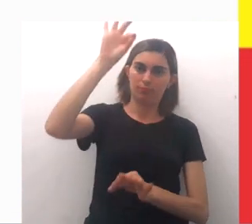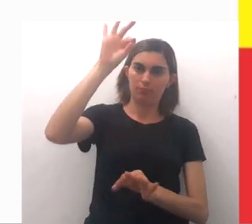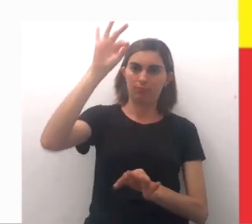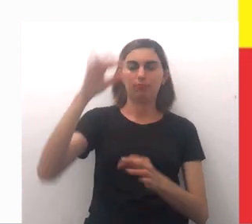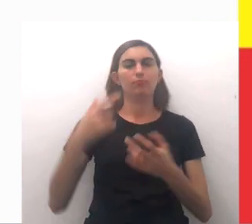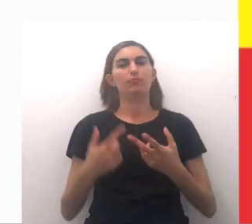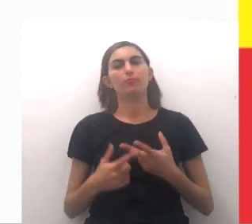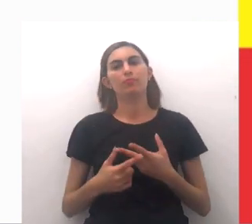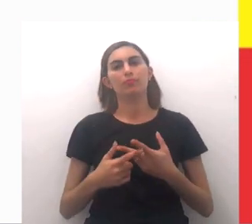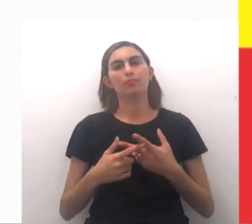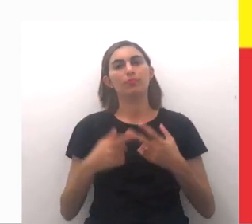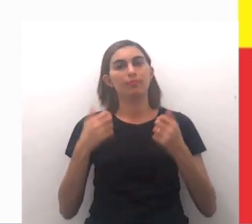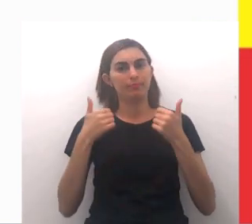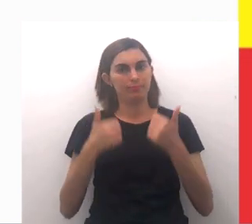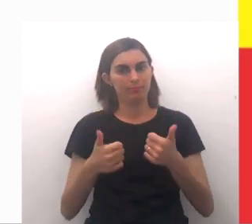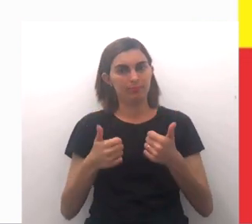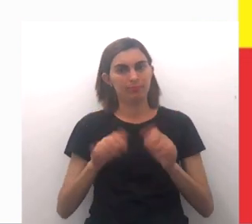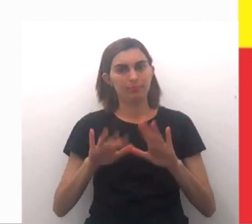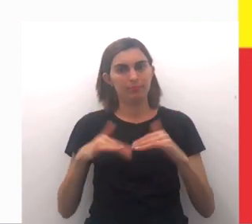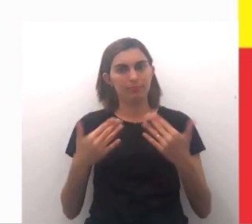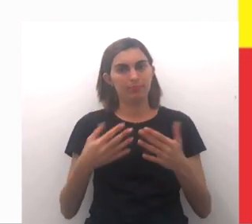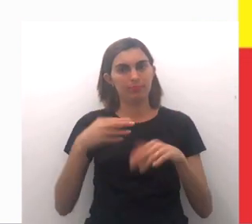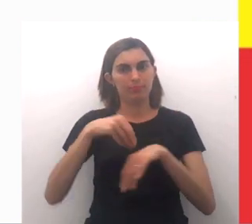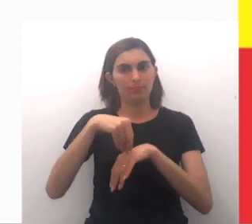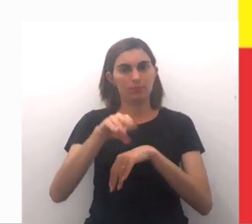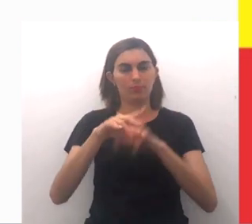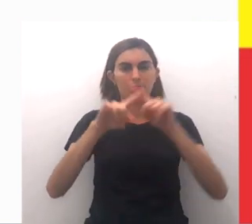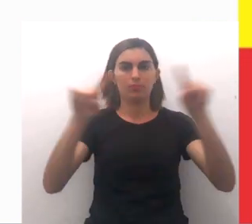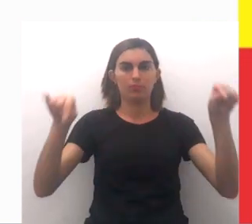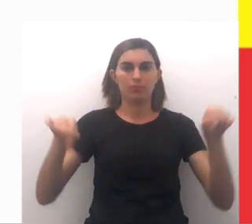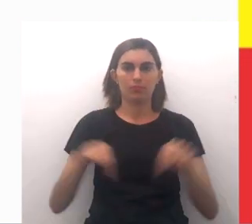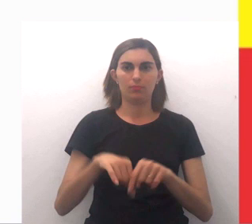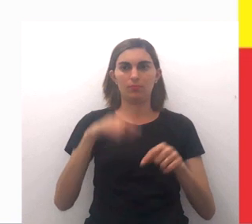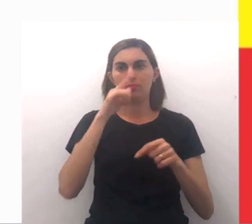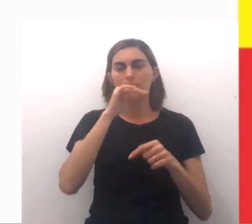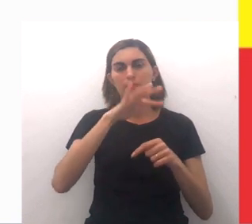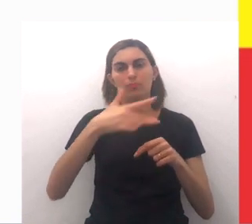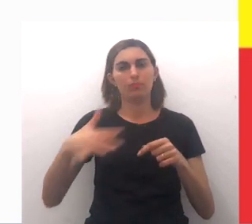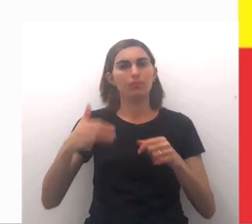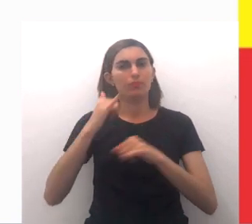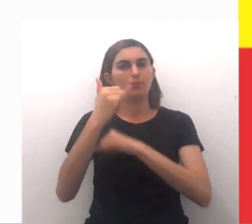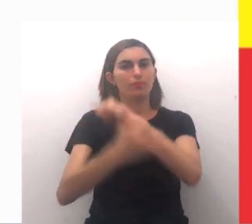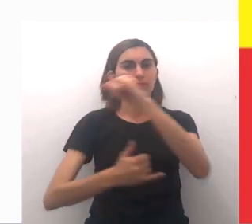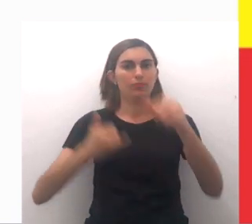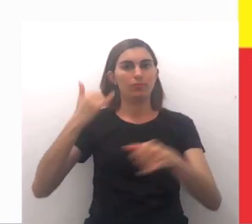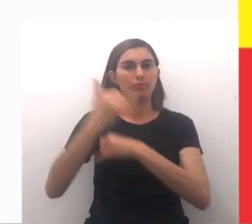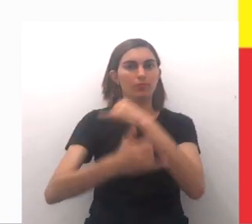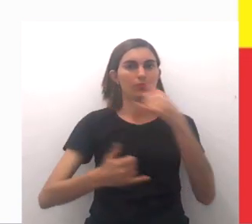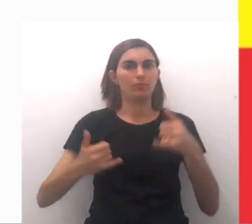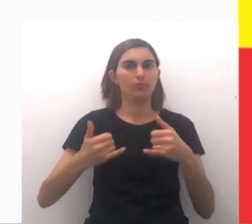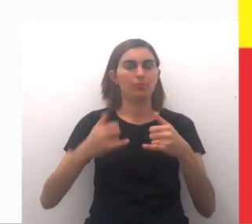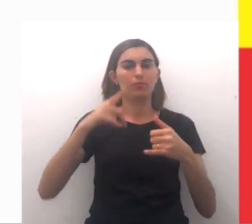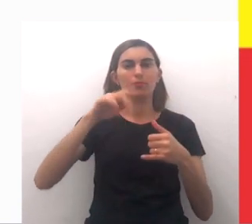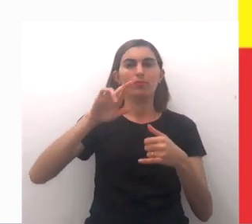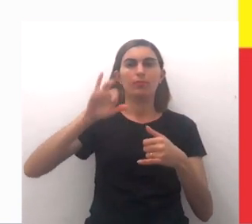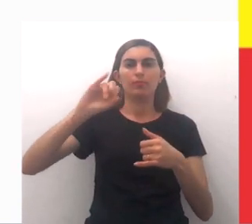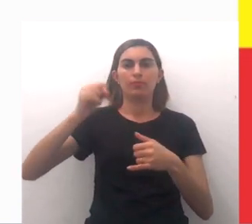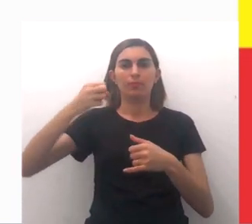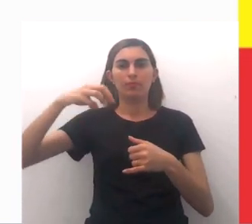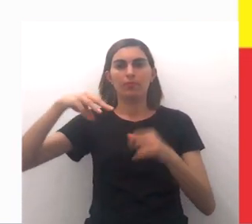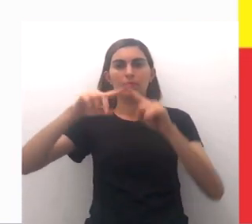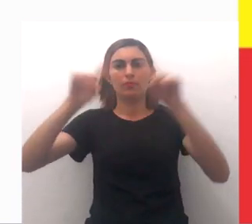H. Beleza? Então, nesse aquário, eu vou dar a informação seguinte, que é um prisma